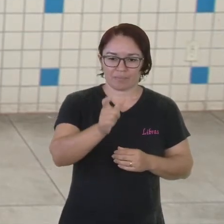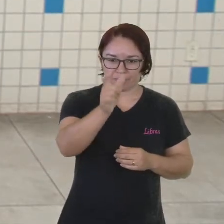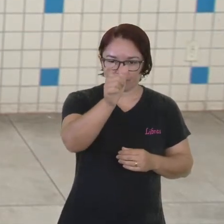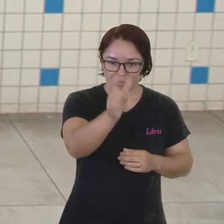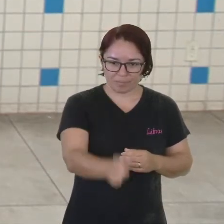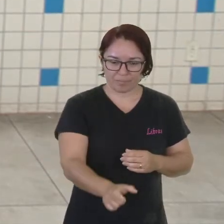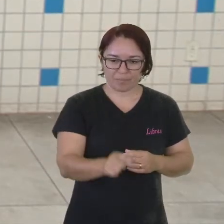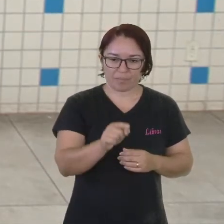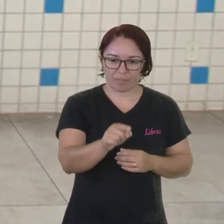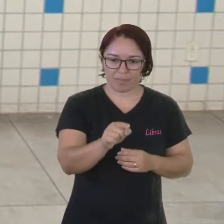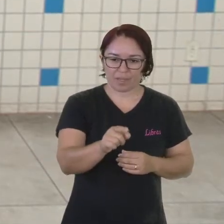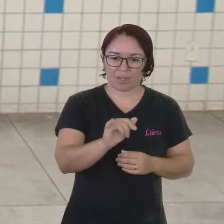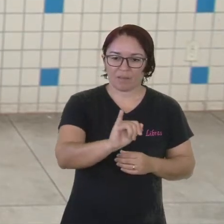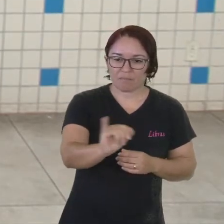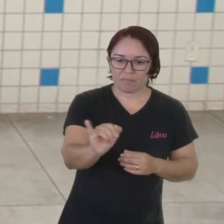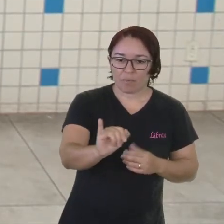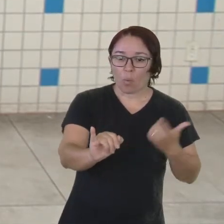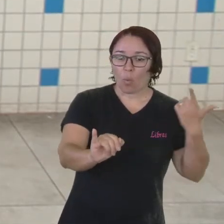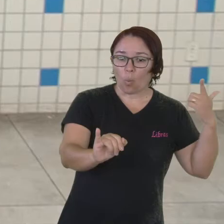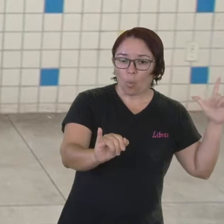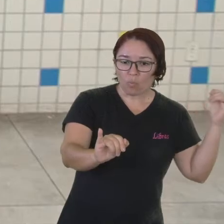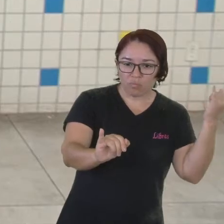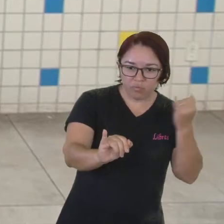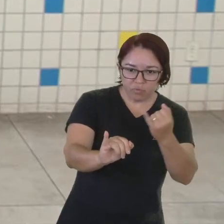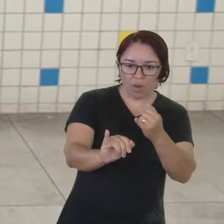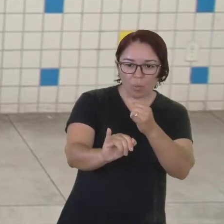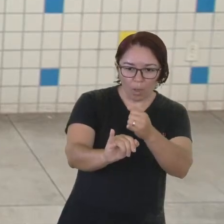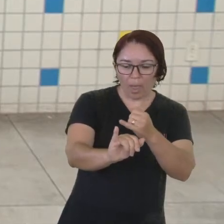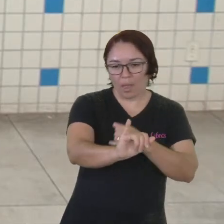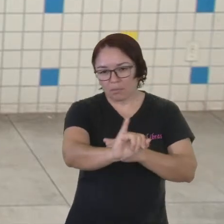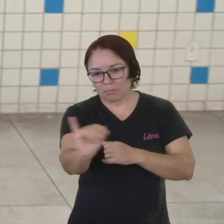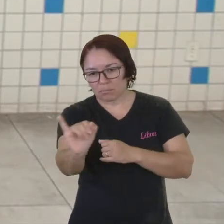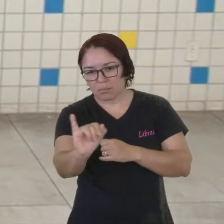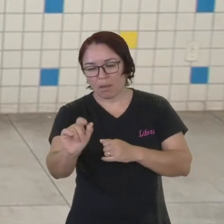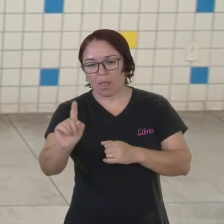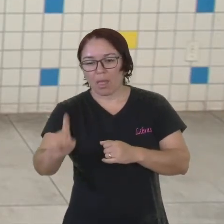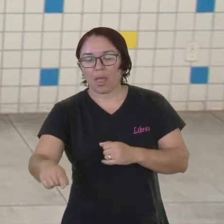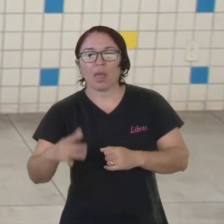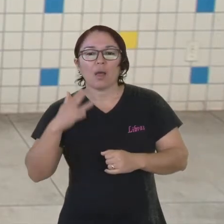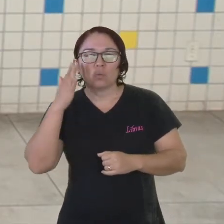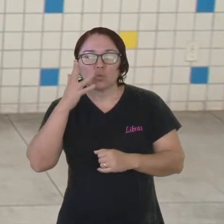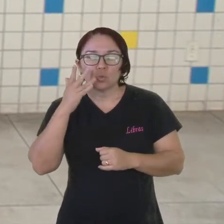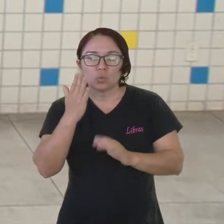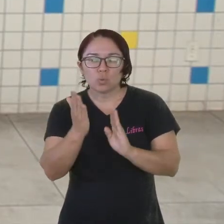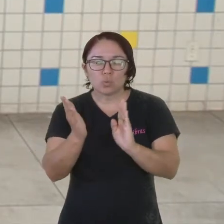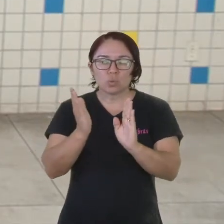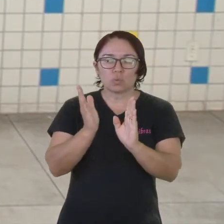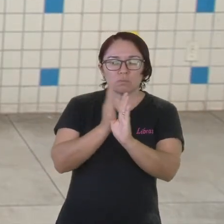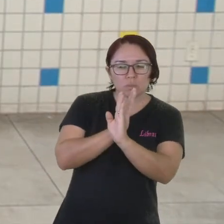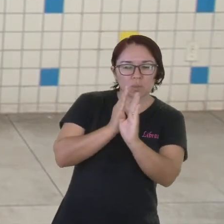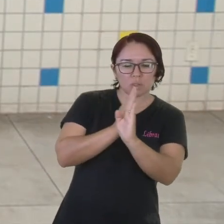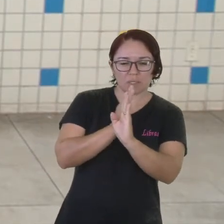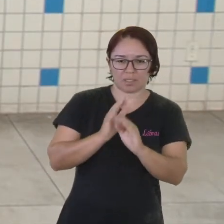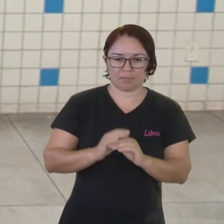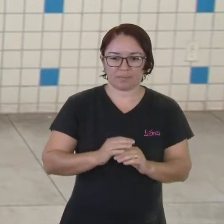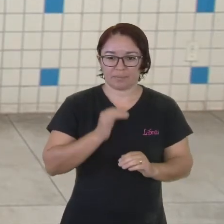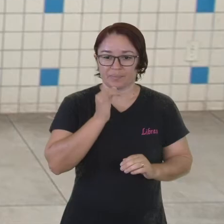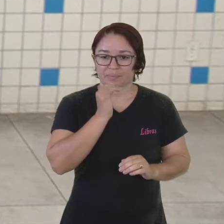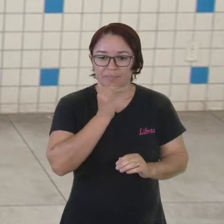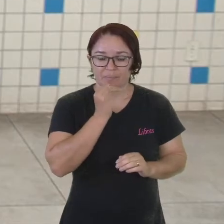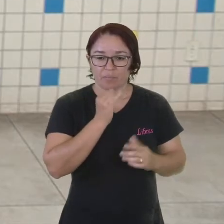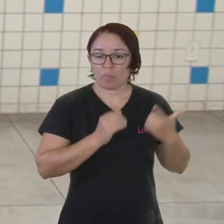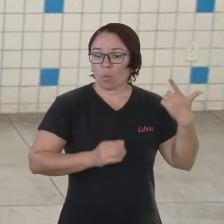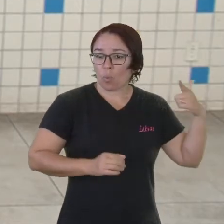palavras, temos o que chamamos de discurso indireto. Então, olha que interessante. Quando eu vou contar algo que alguém já